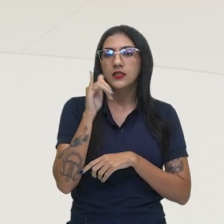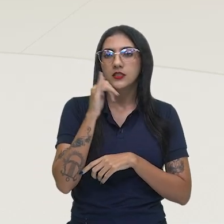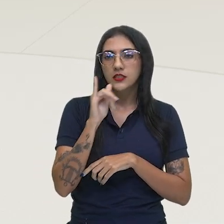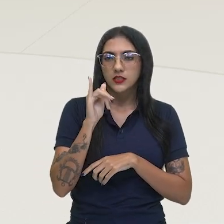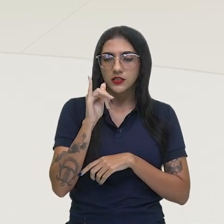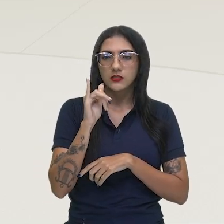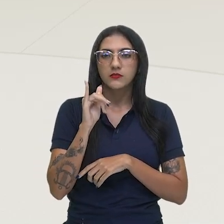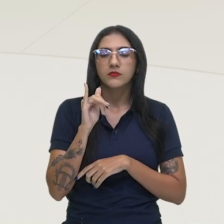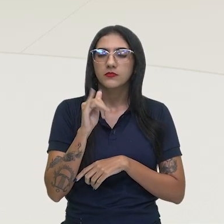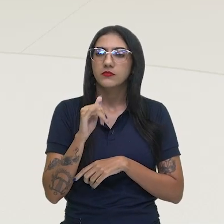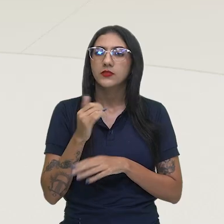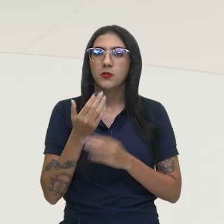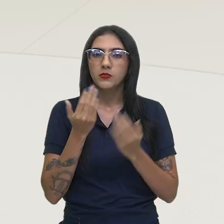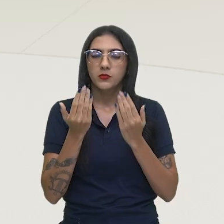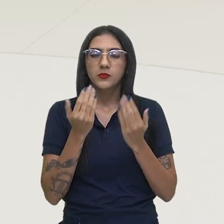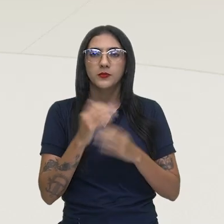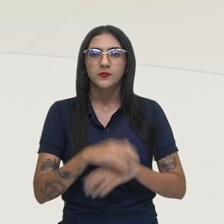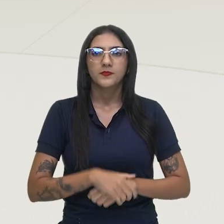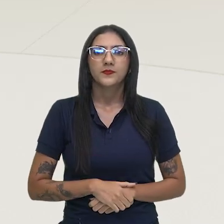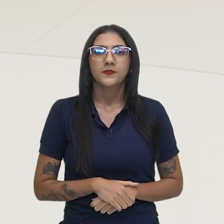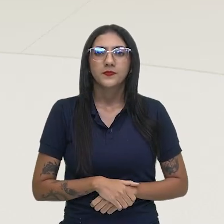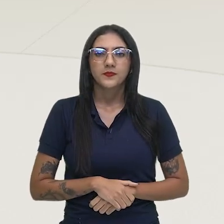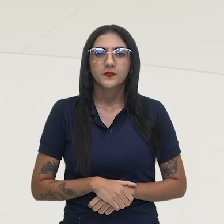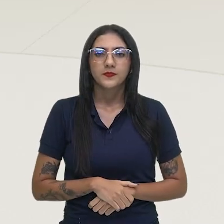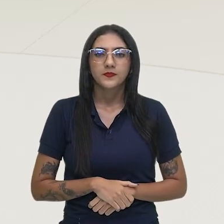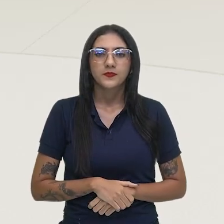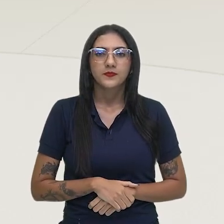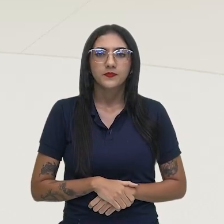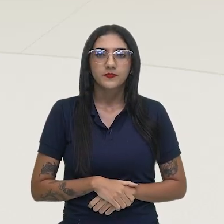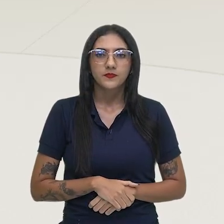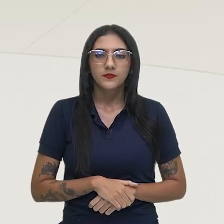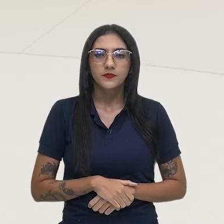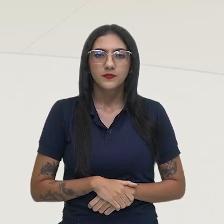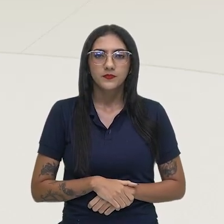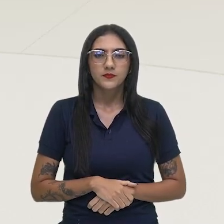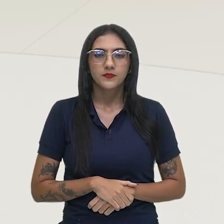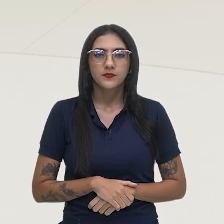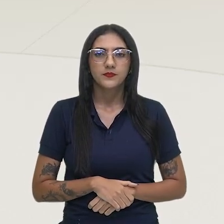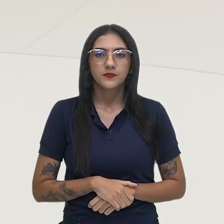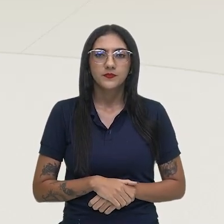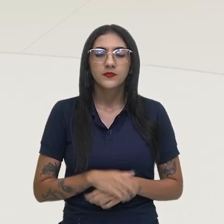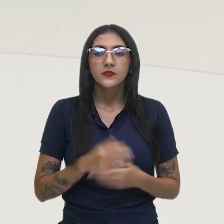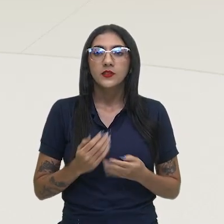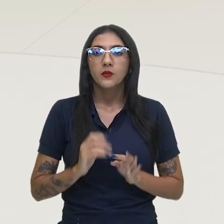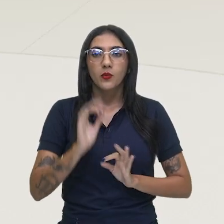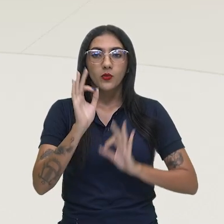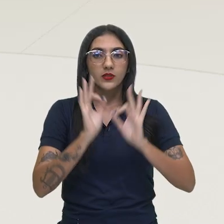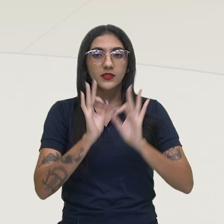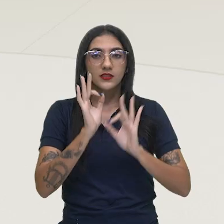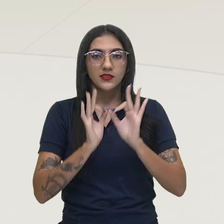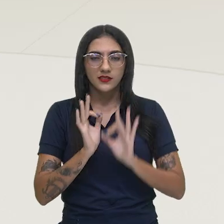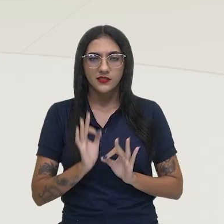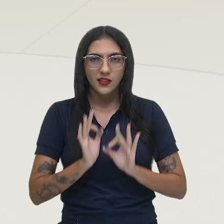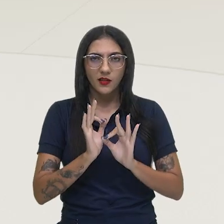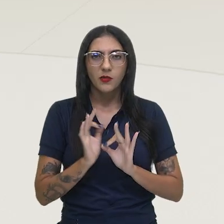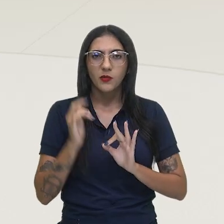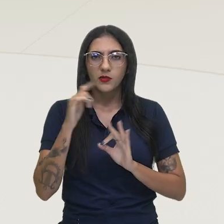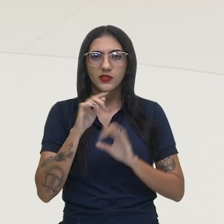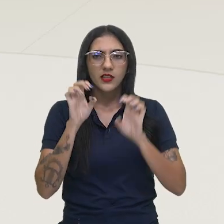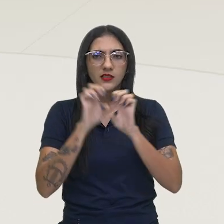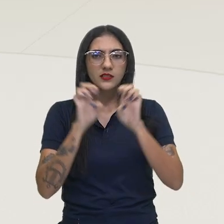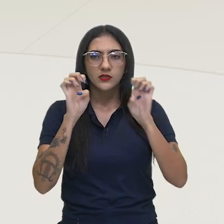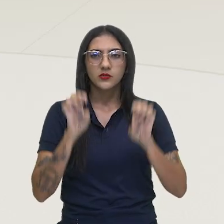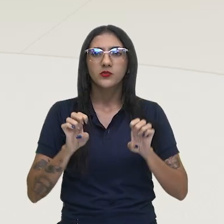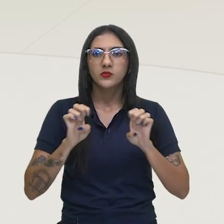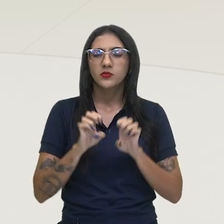esse, vai fazendo a leitura assim, certo? Então, olha só a ordem aí dessa distribuição eletrônica,